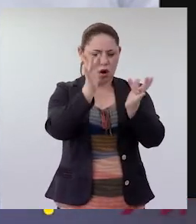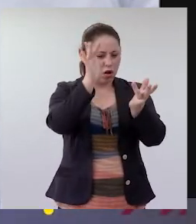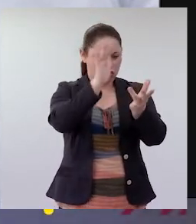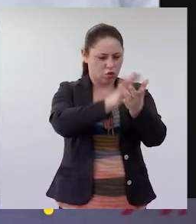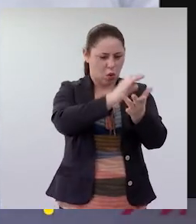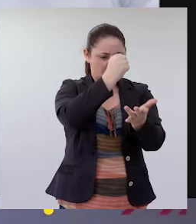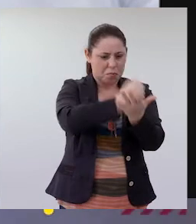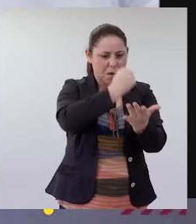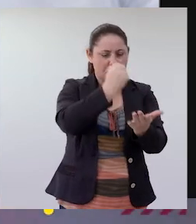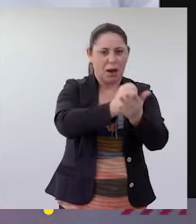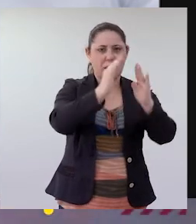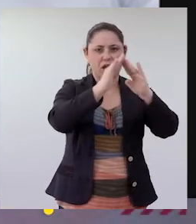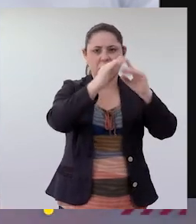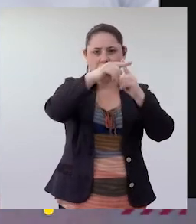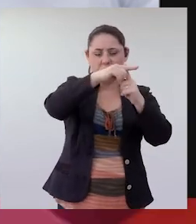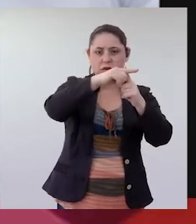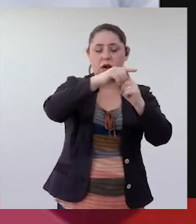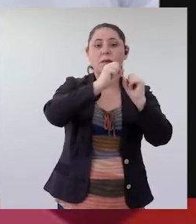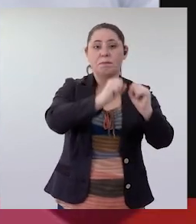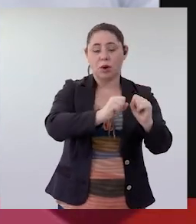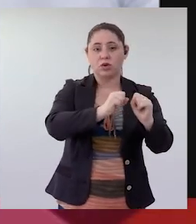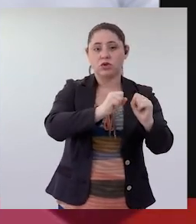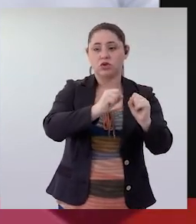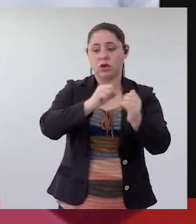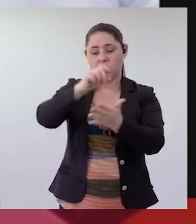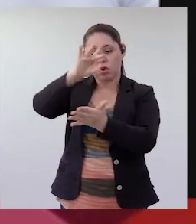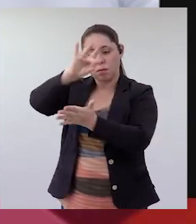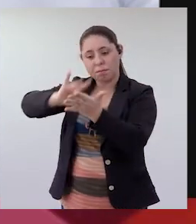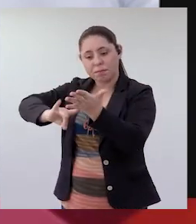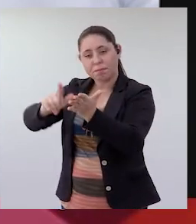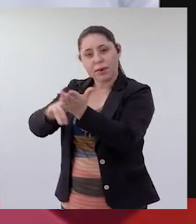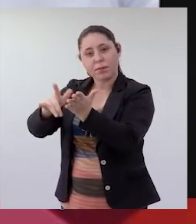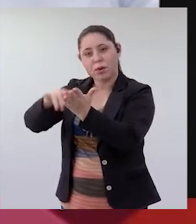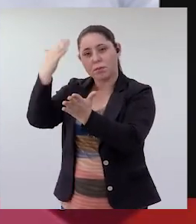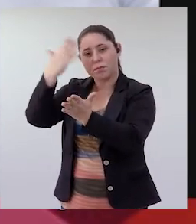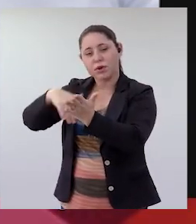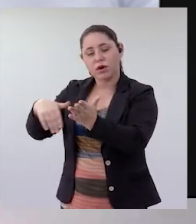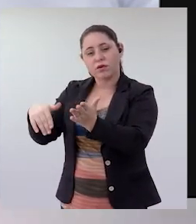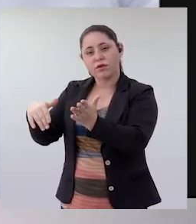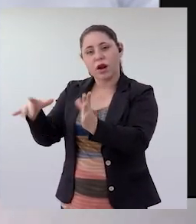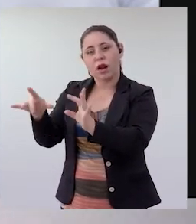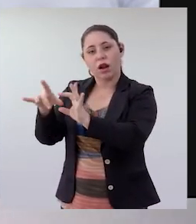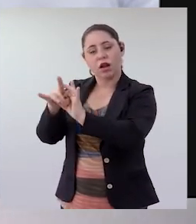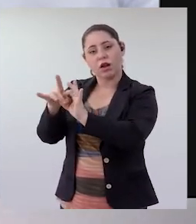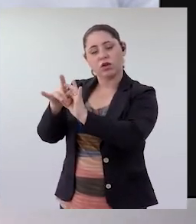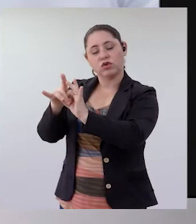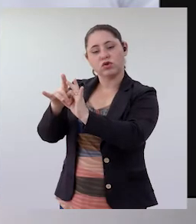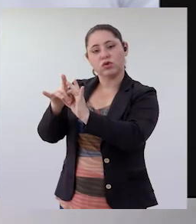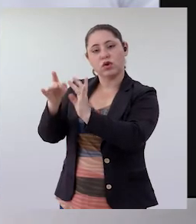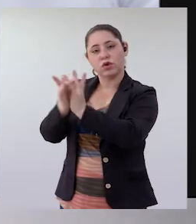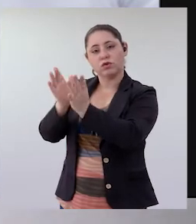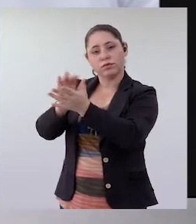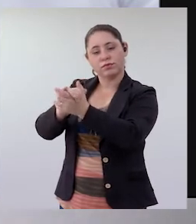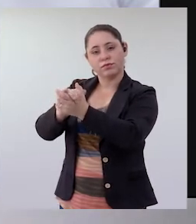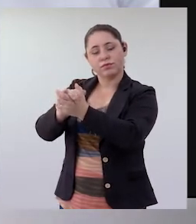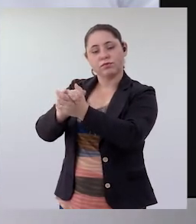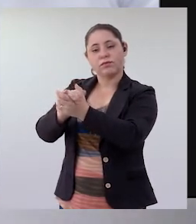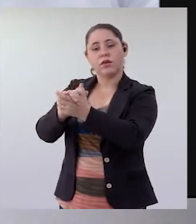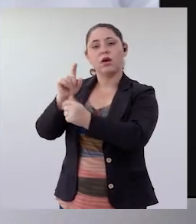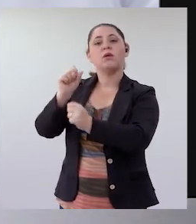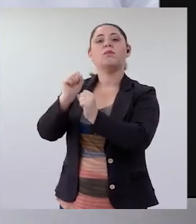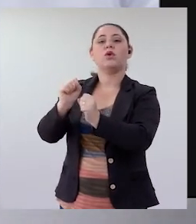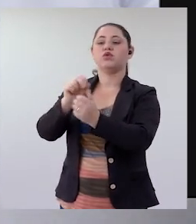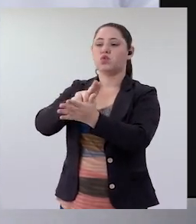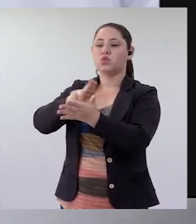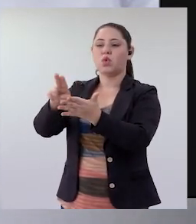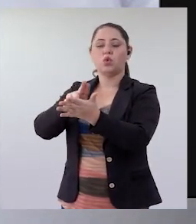possível colocar o nome da esposa ou do marido, né, por meio de uma escritura declaratória de união estável.